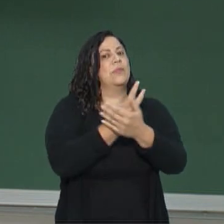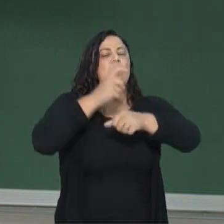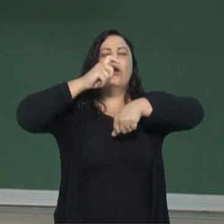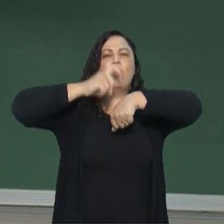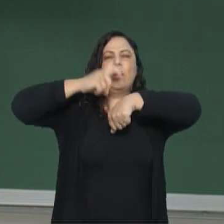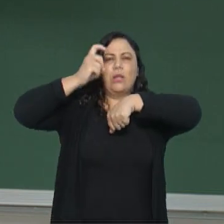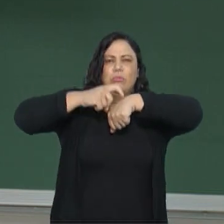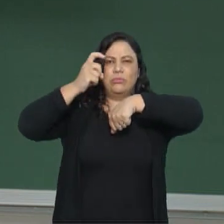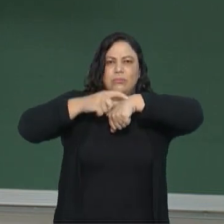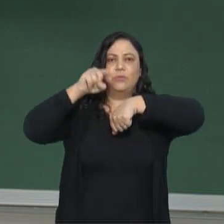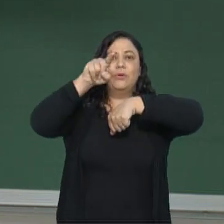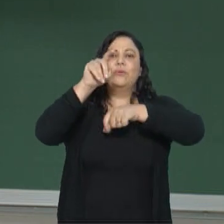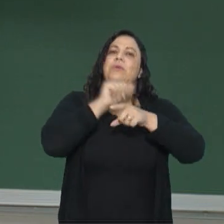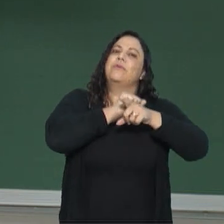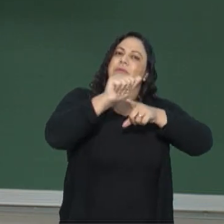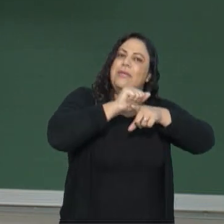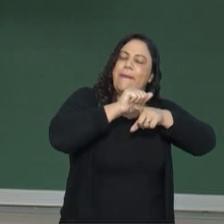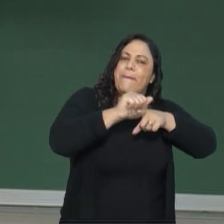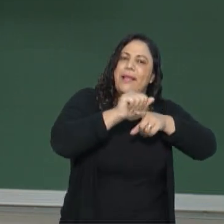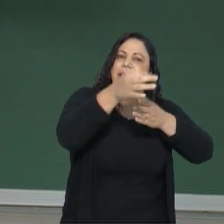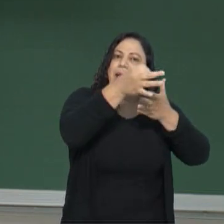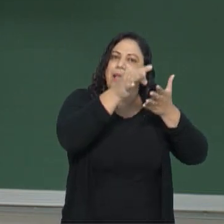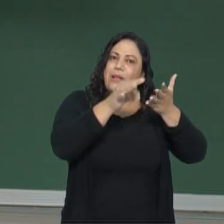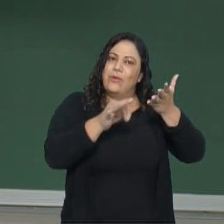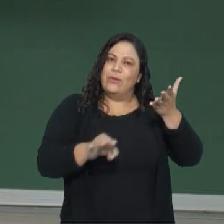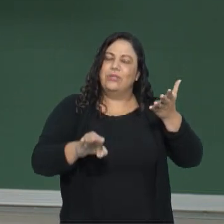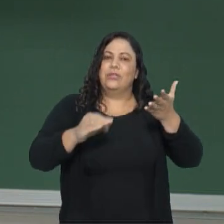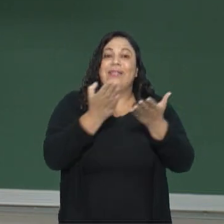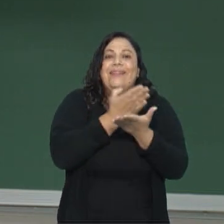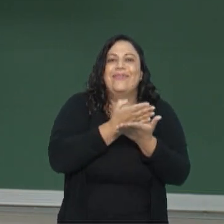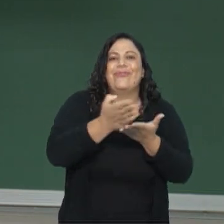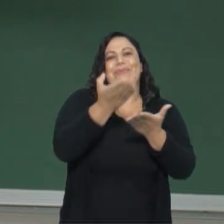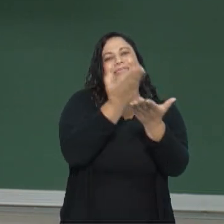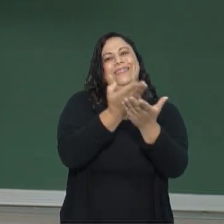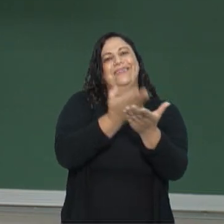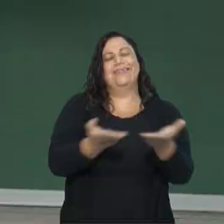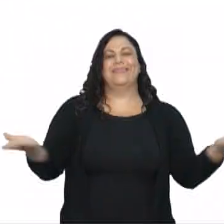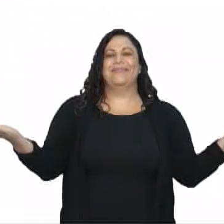para você apagar, corrigir e aí a gente vai iniciar a nossa aula de hoje.